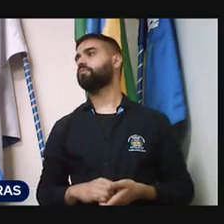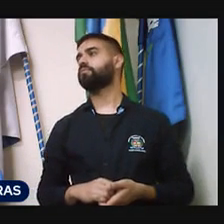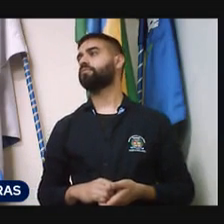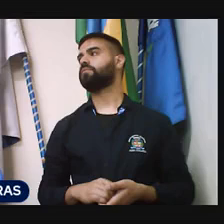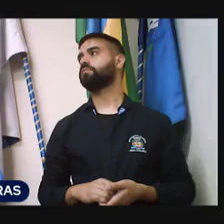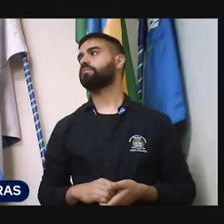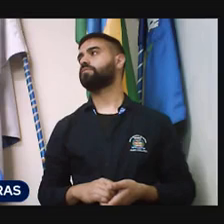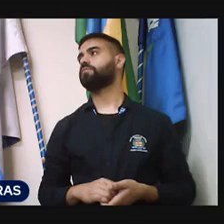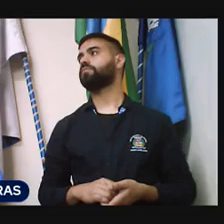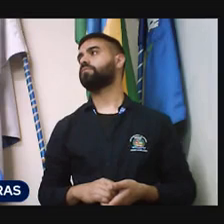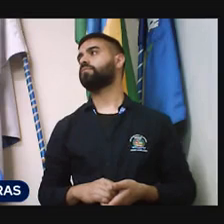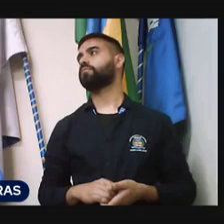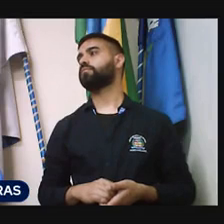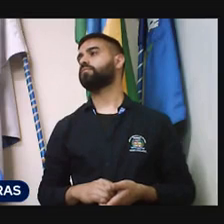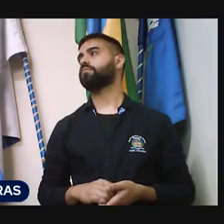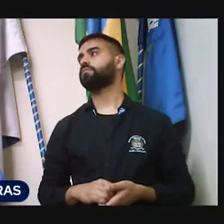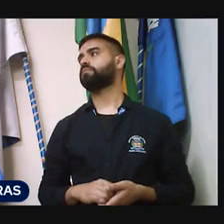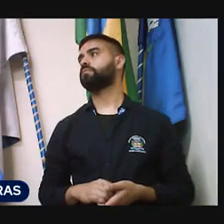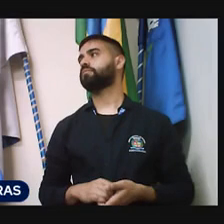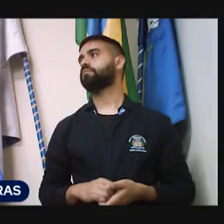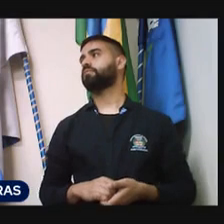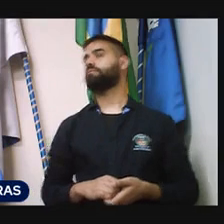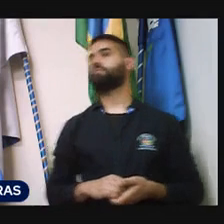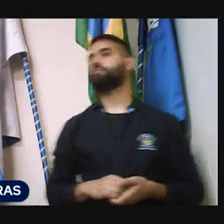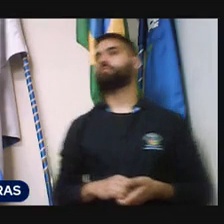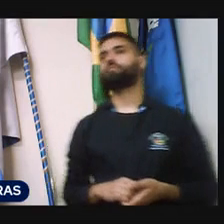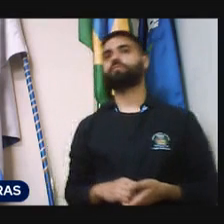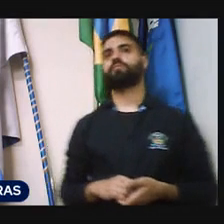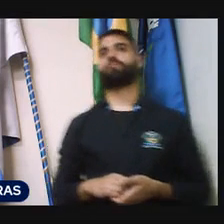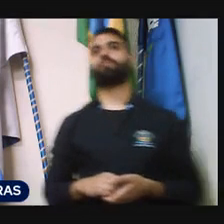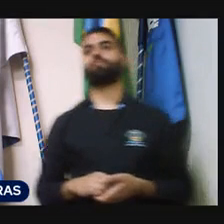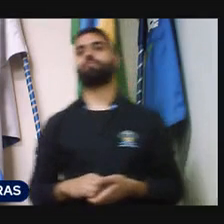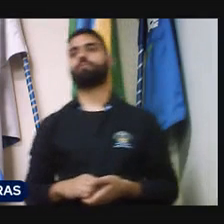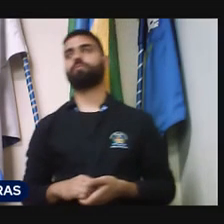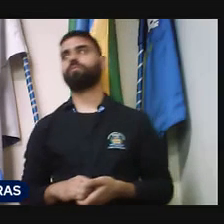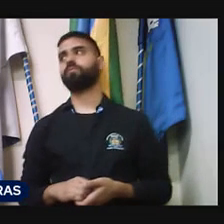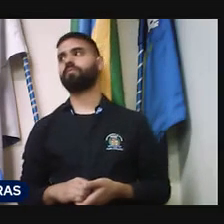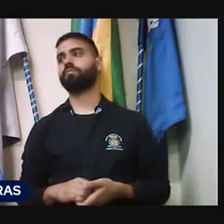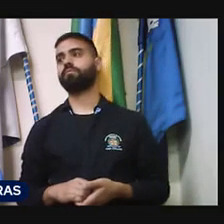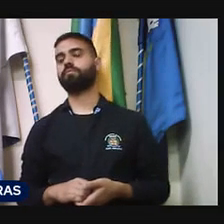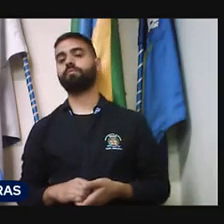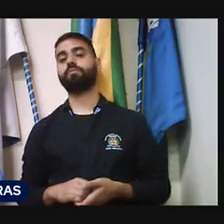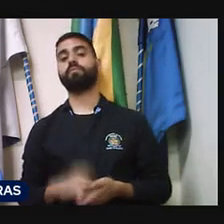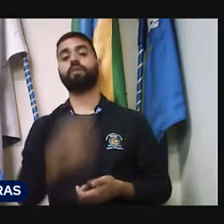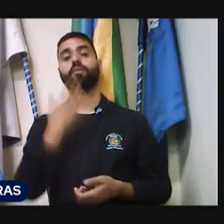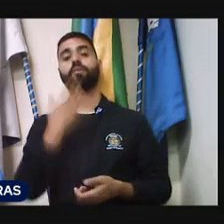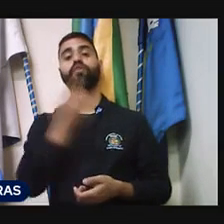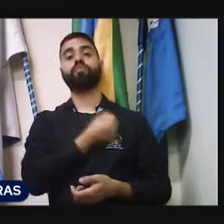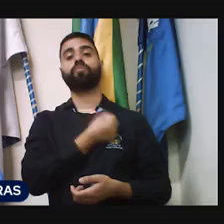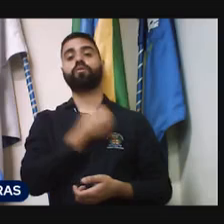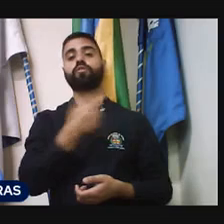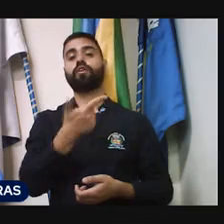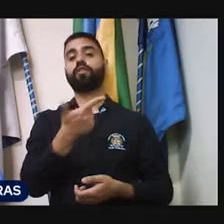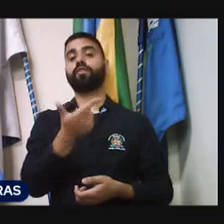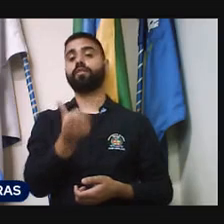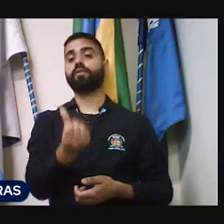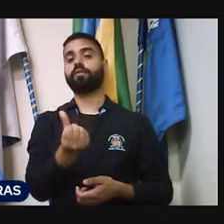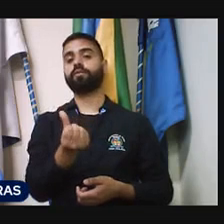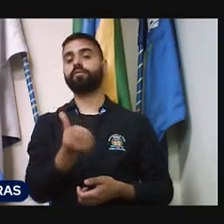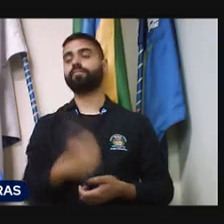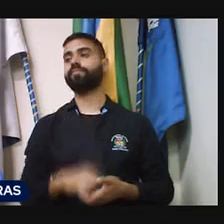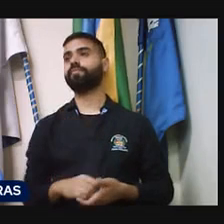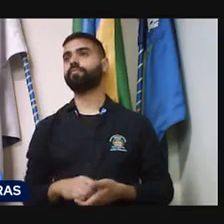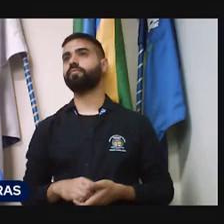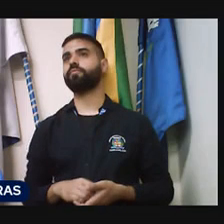para assinar o devido requerimento o requerimento nº 226 E se ele disse o